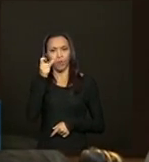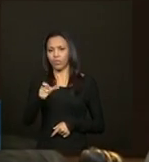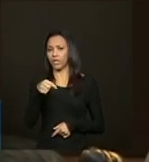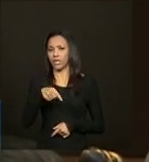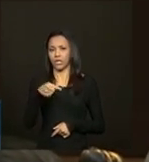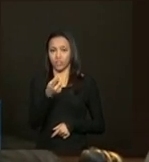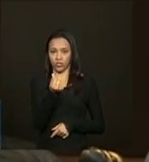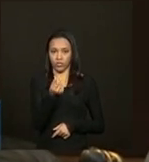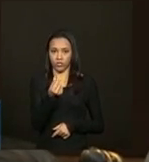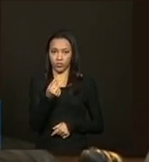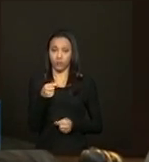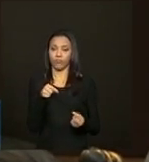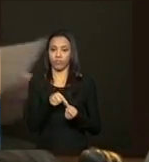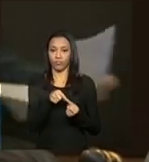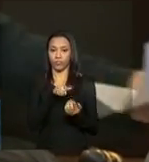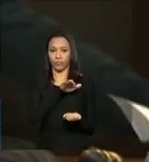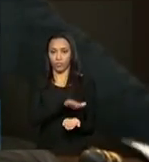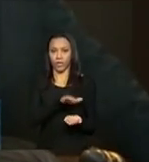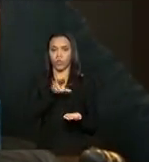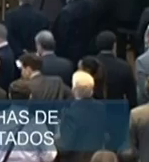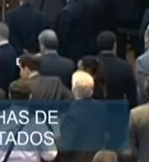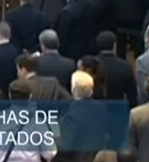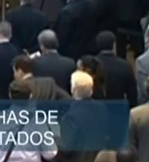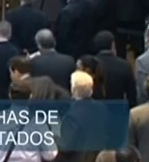proposta financeira para o referido lote.